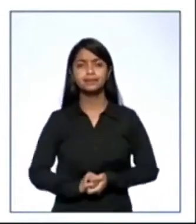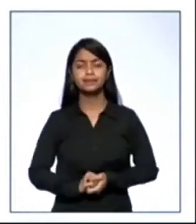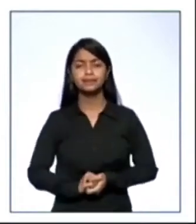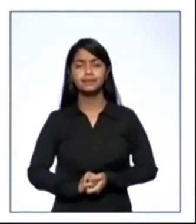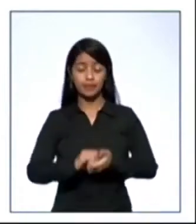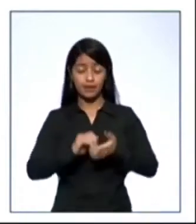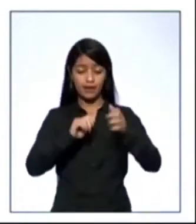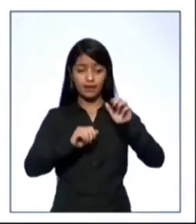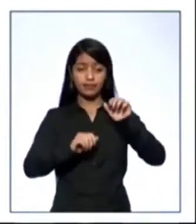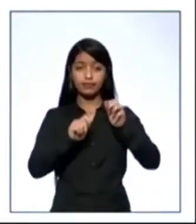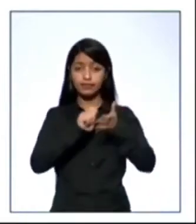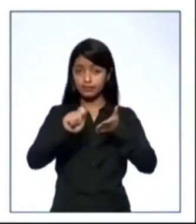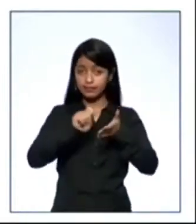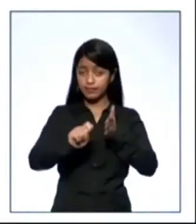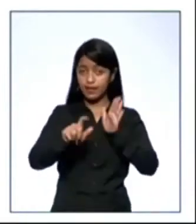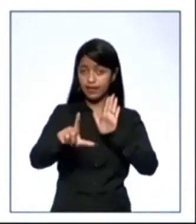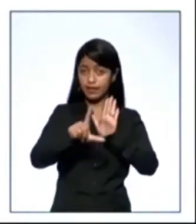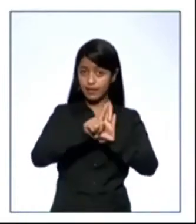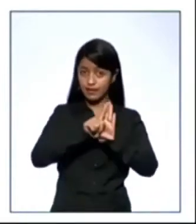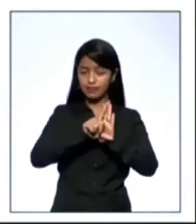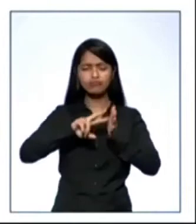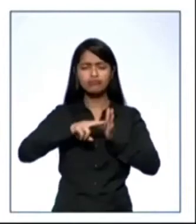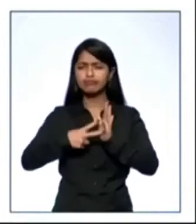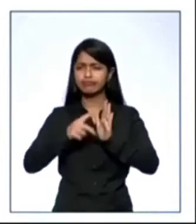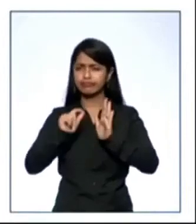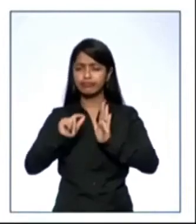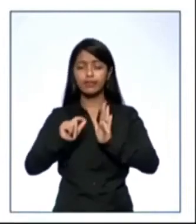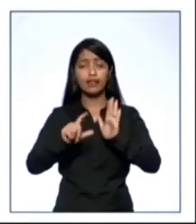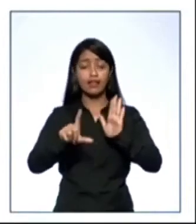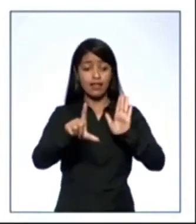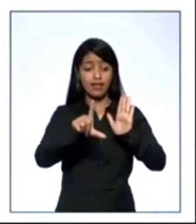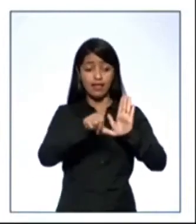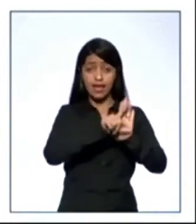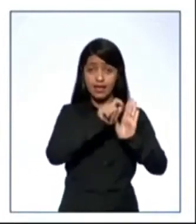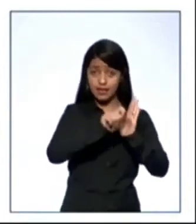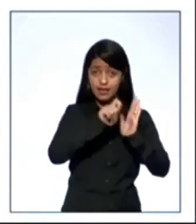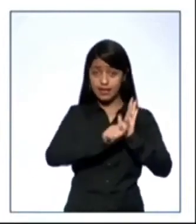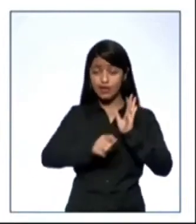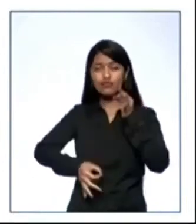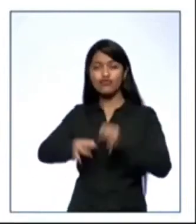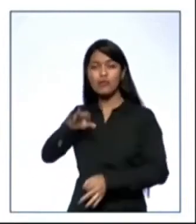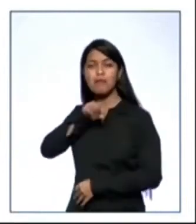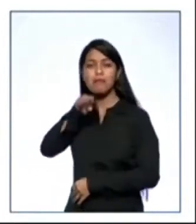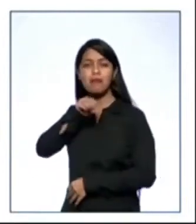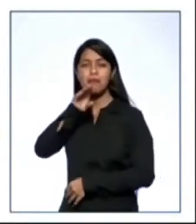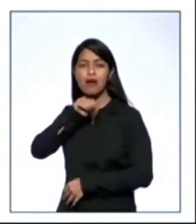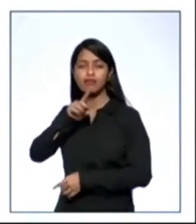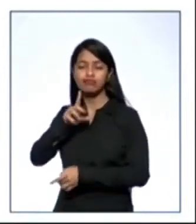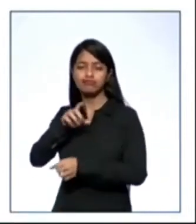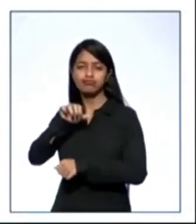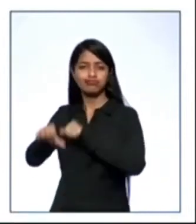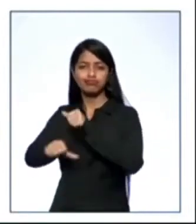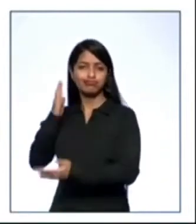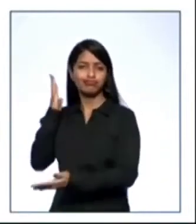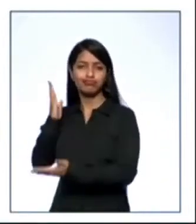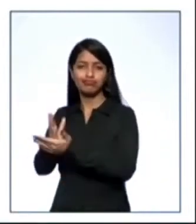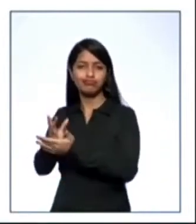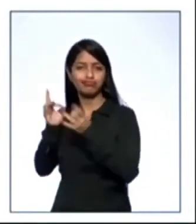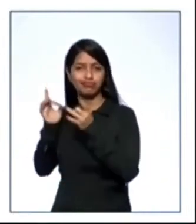escrever leis, ou seja, abandonar a questão oral jurídica, está relacionado ao quê? Vamos